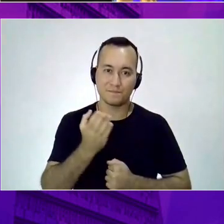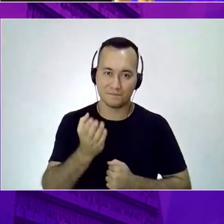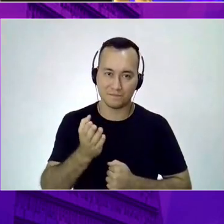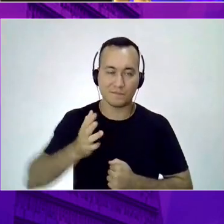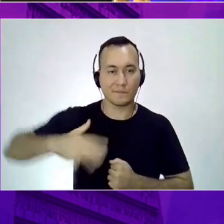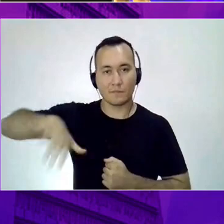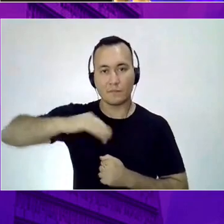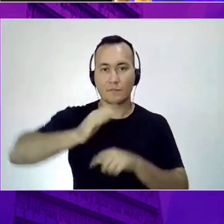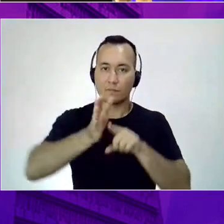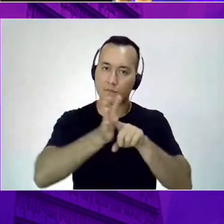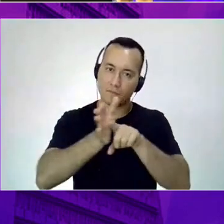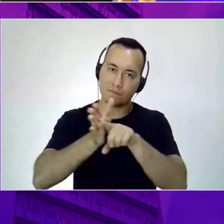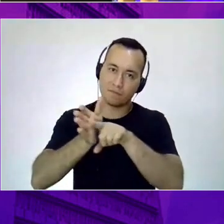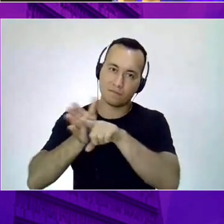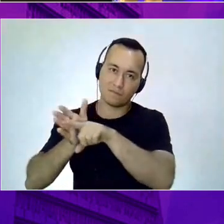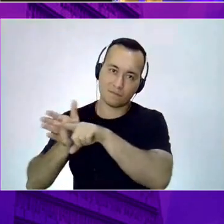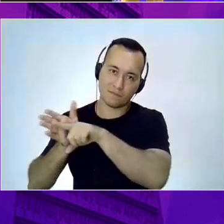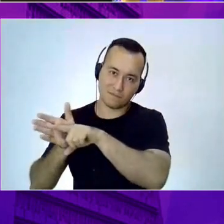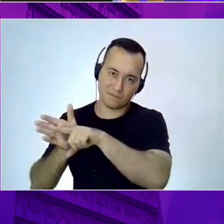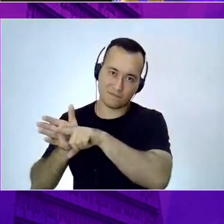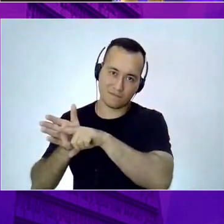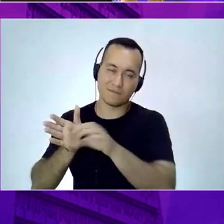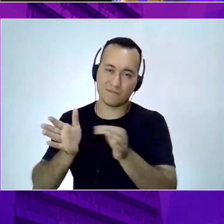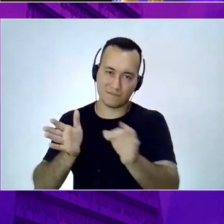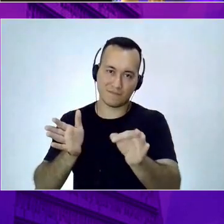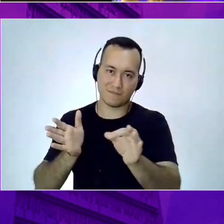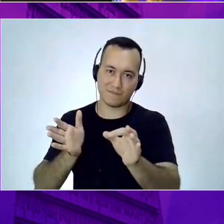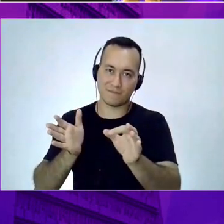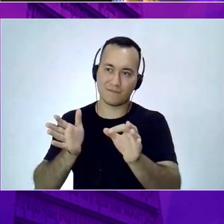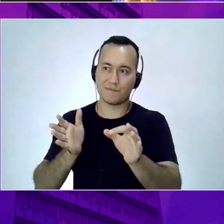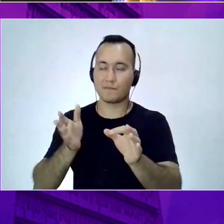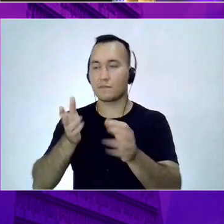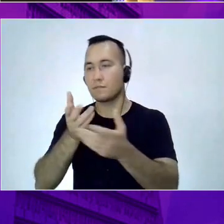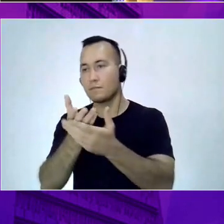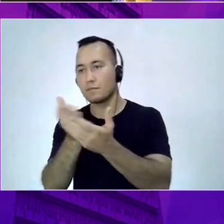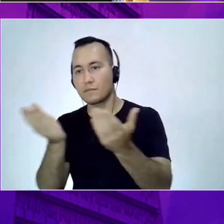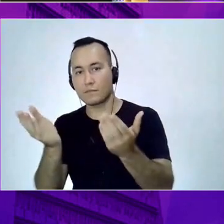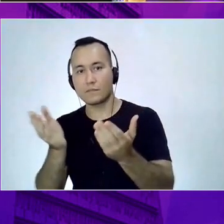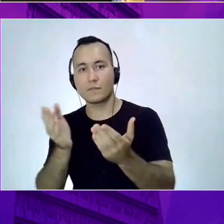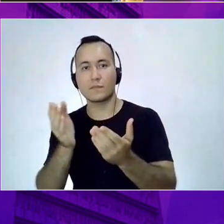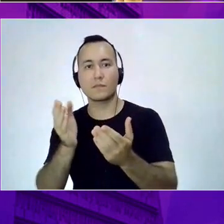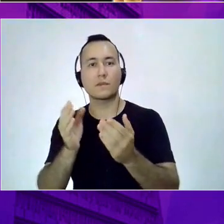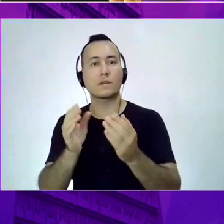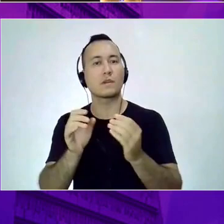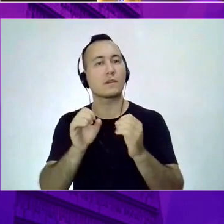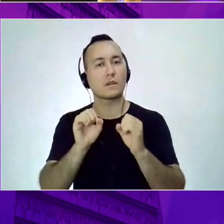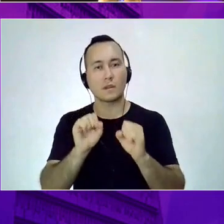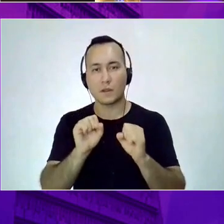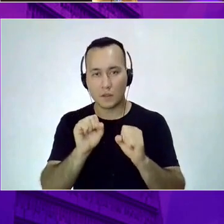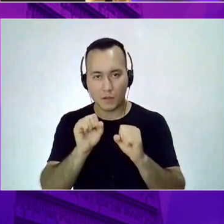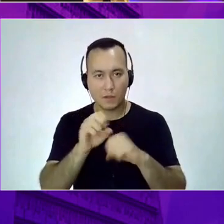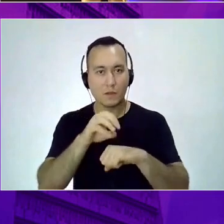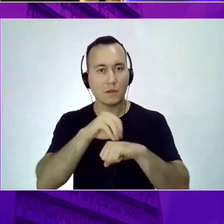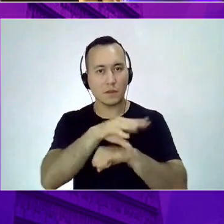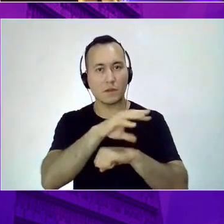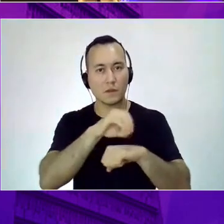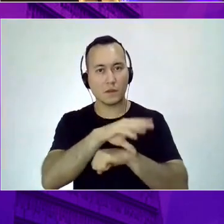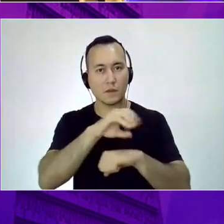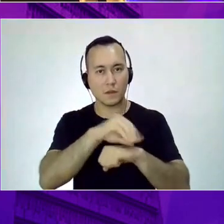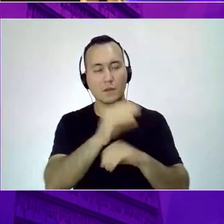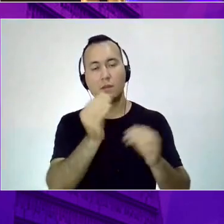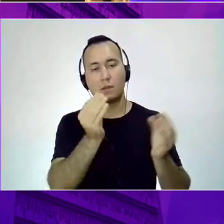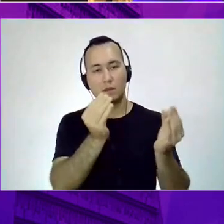UX lá dentro, com a ajuda de Agile Coaches. Então a gente tem um trabalho bem interessante de discovery, mas como é que a gente traz essa realidade